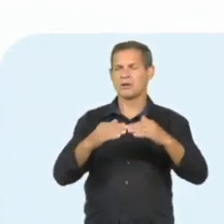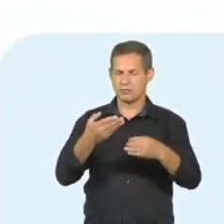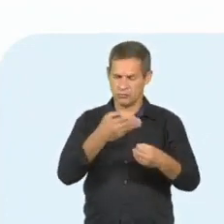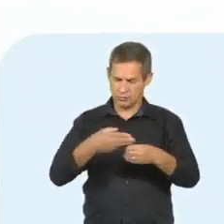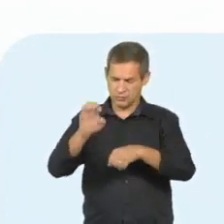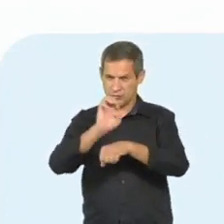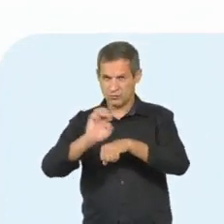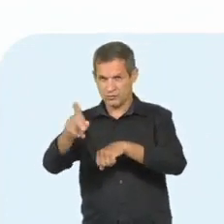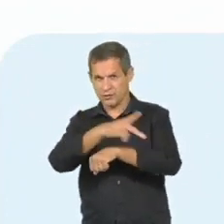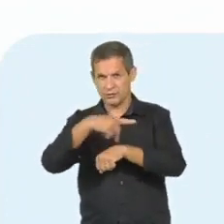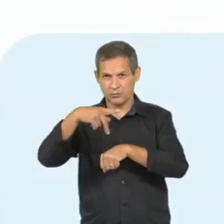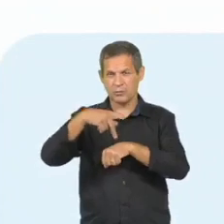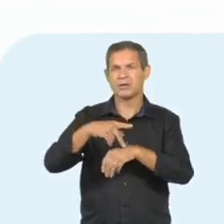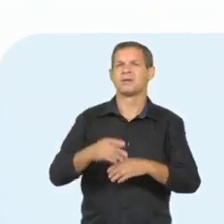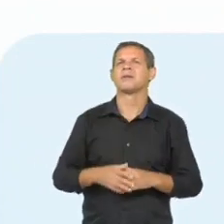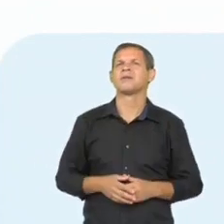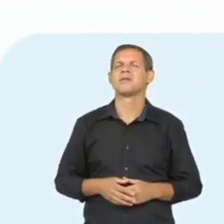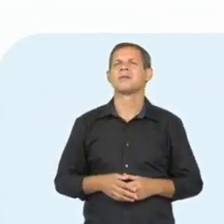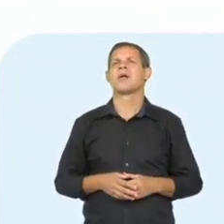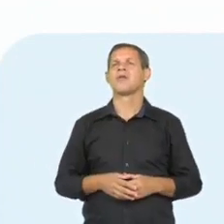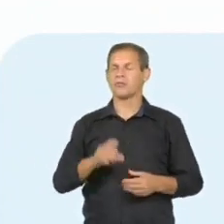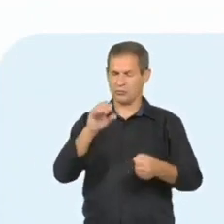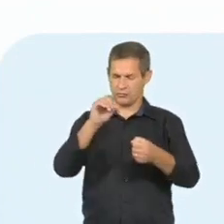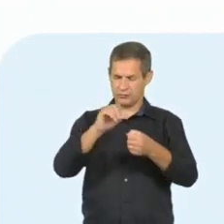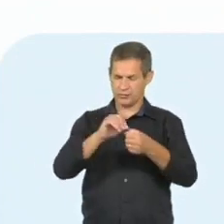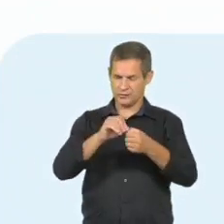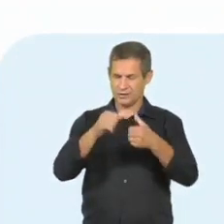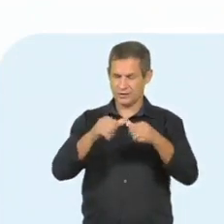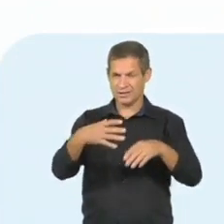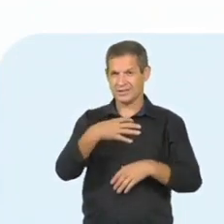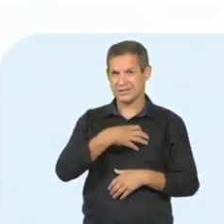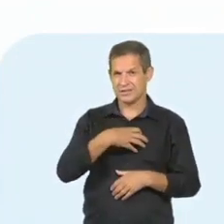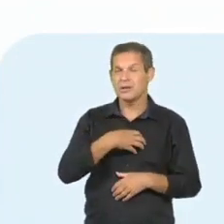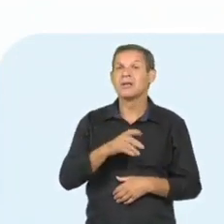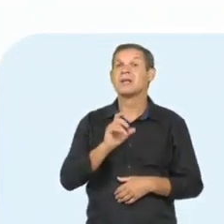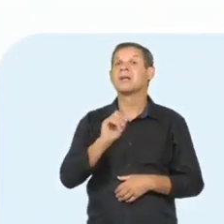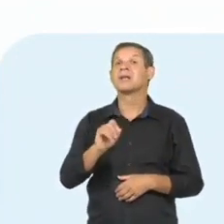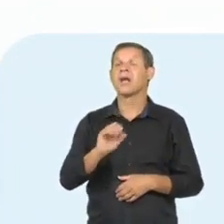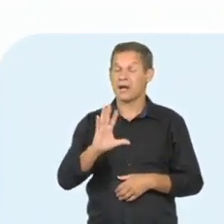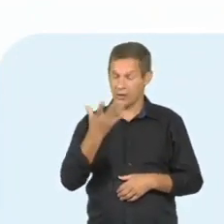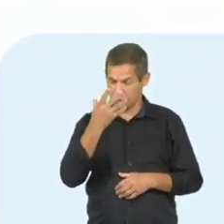municipal, estadual e federal, agindo nesse sentido para que